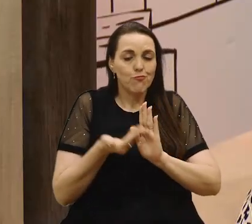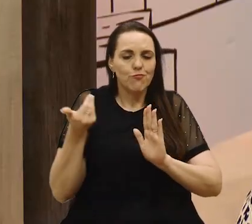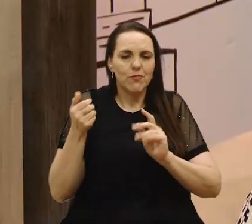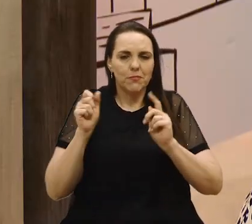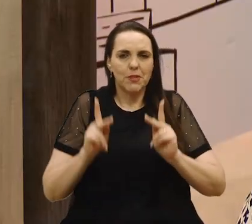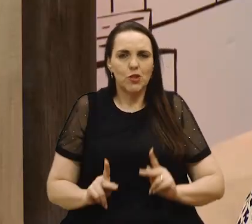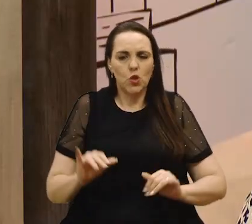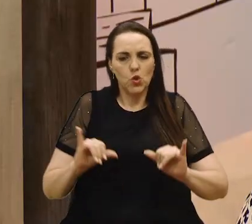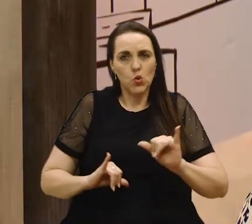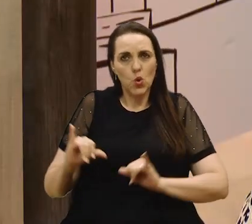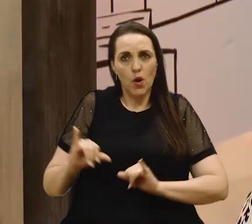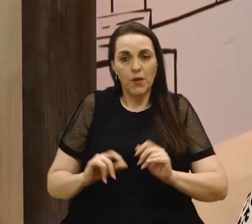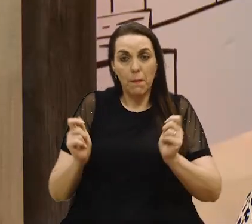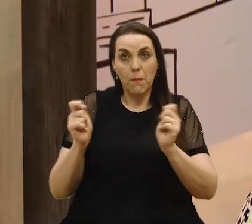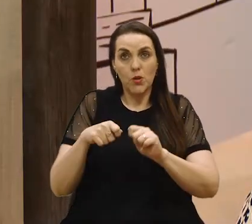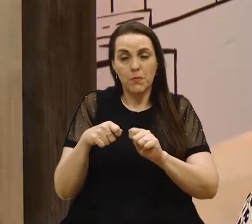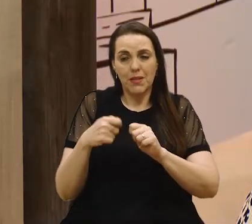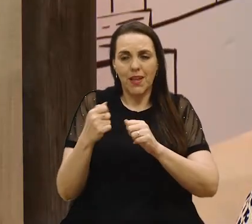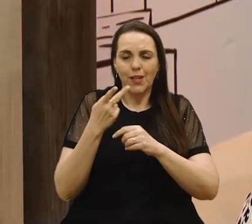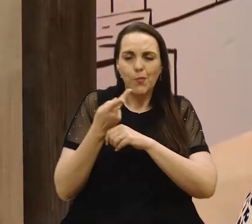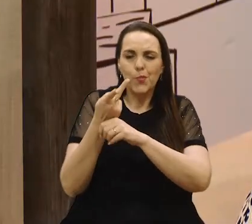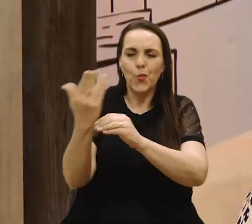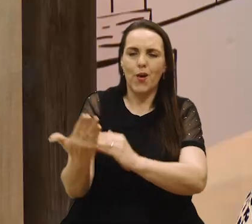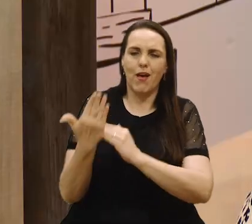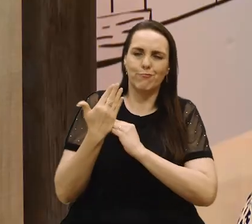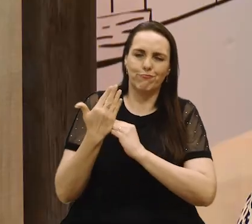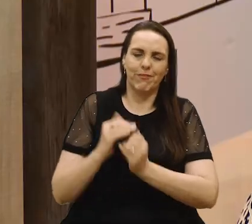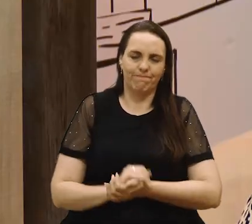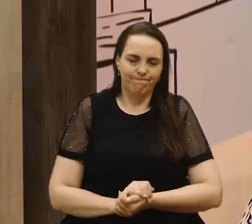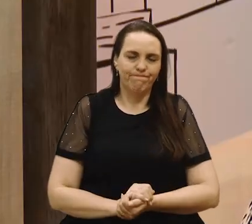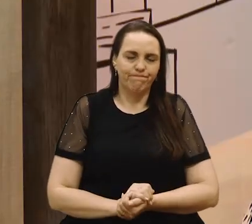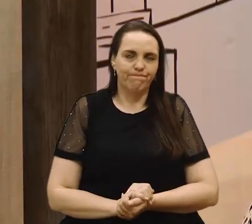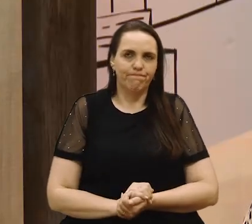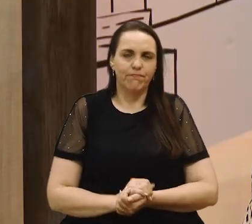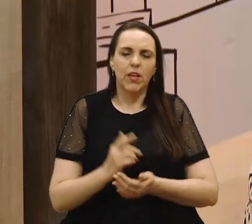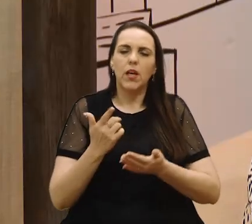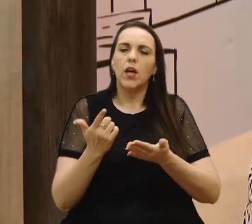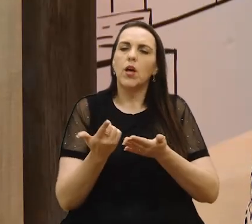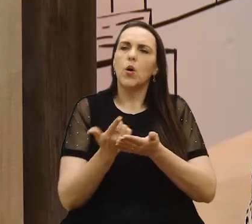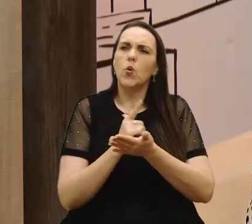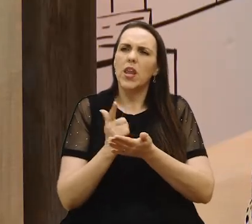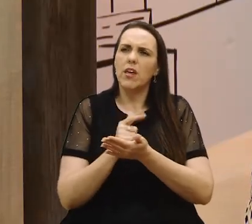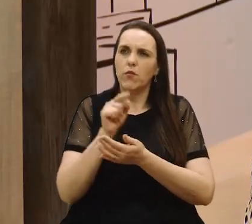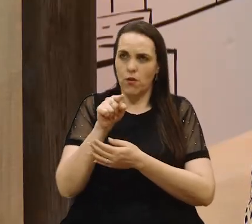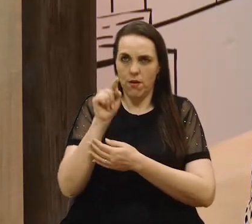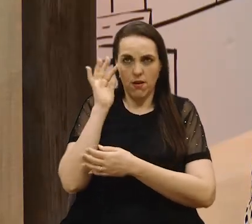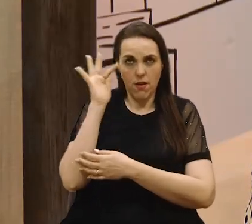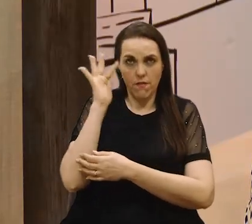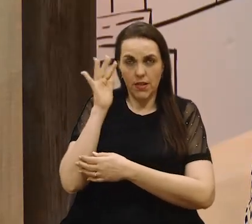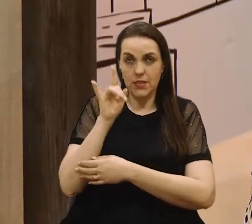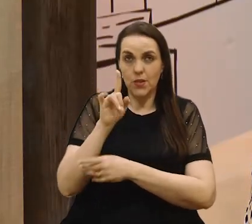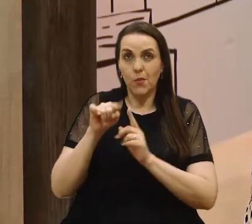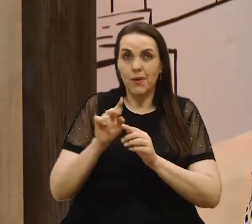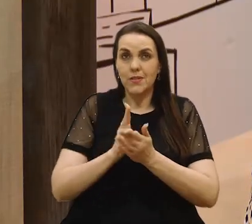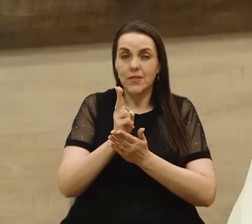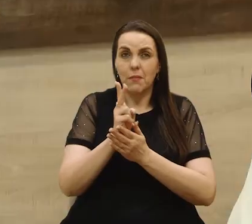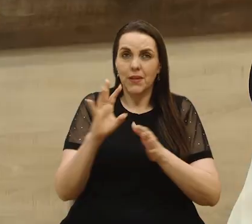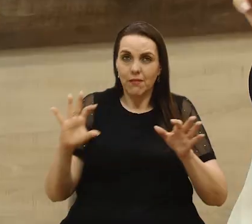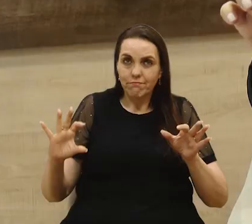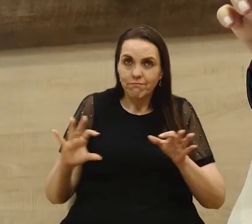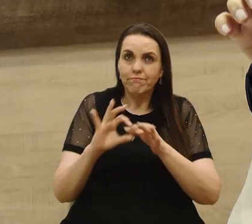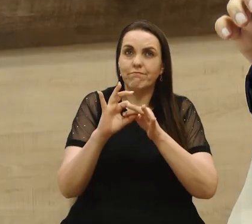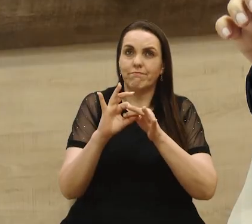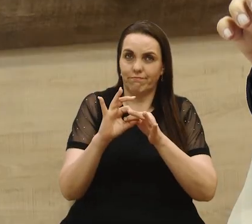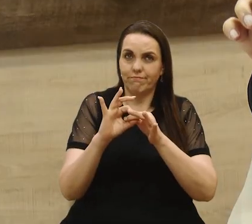tira das pessoas em sofrimento a possibilidade de procurar ajuda. O livro ele segue um ponto reflexivo, mas ele sempre tem